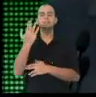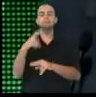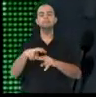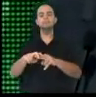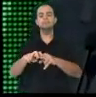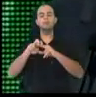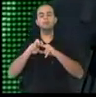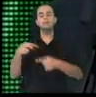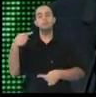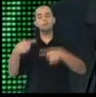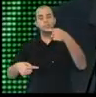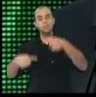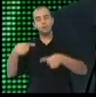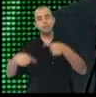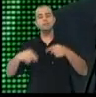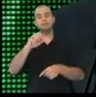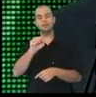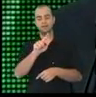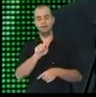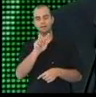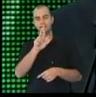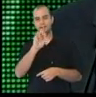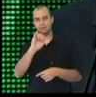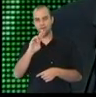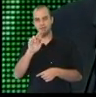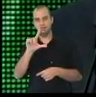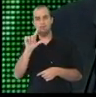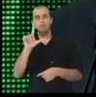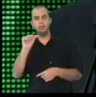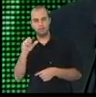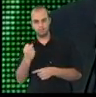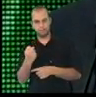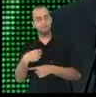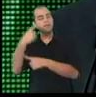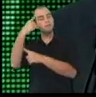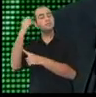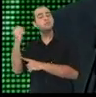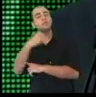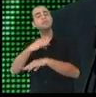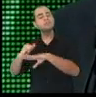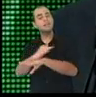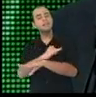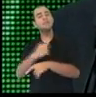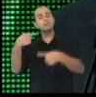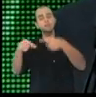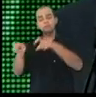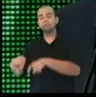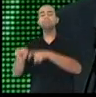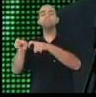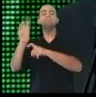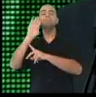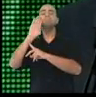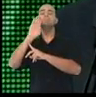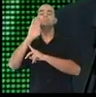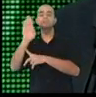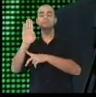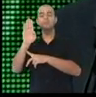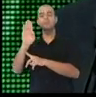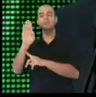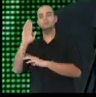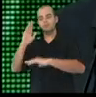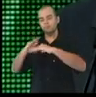que é muito importante para todos nós. 10 segundos. Em relação a políticas agrícolas. Nós temos que dar um novo rumo em matéria